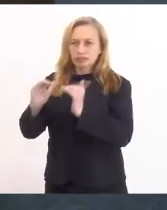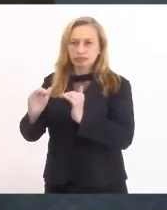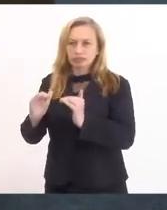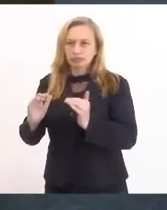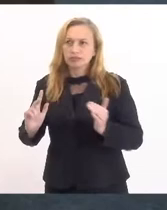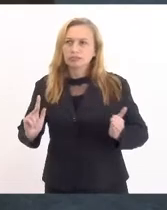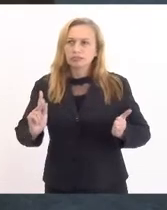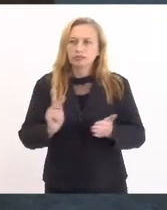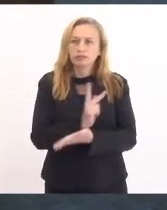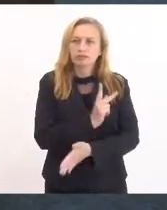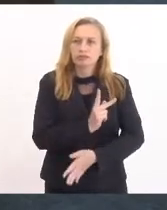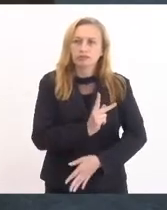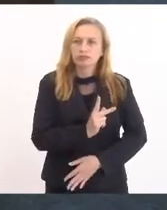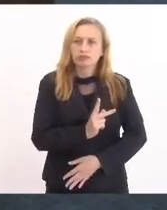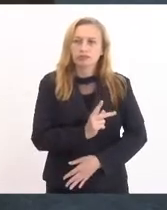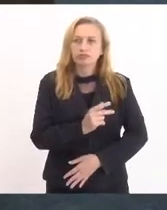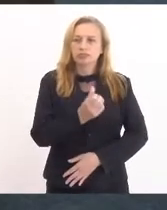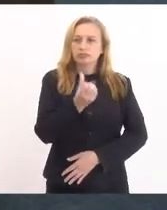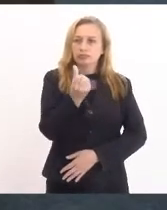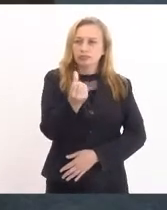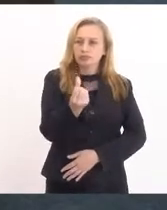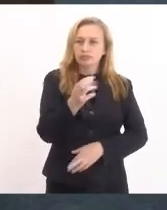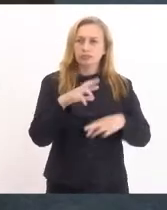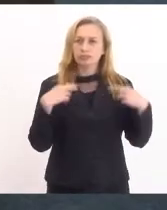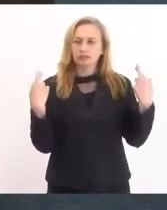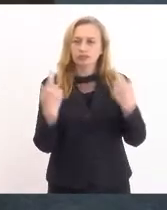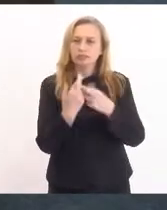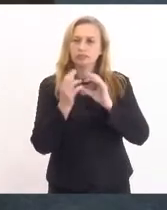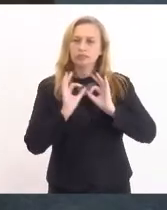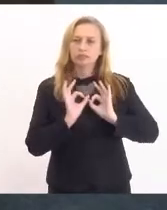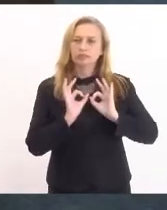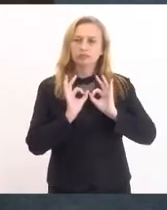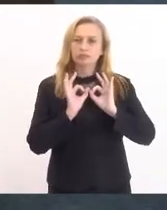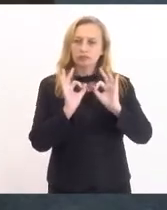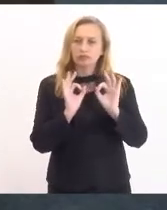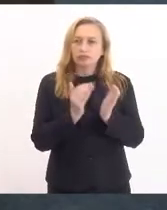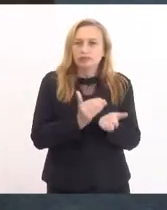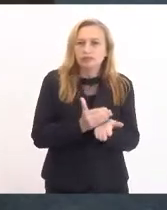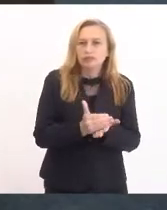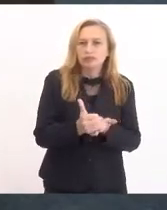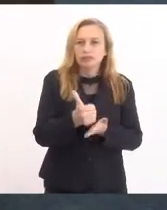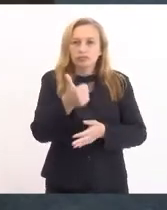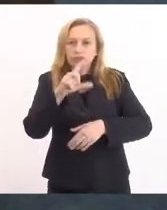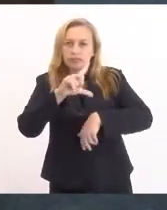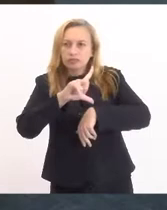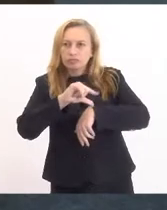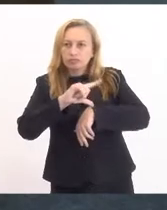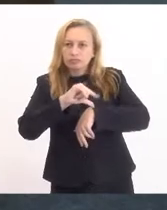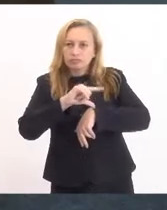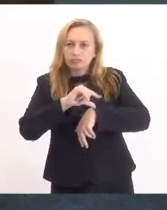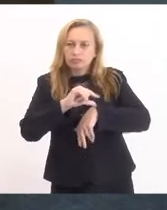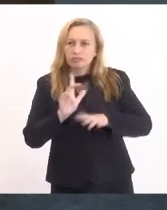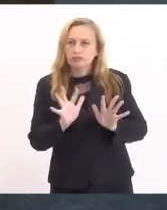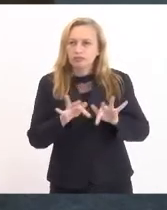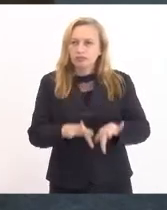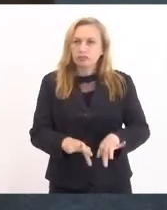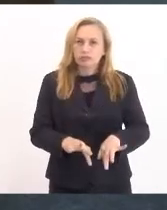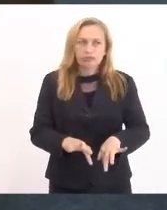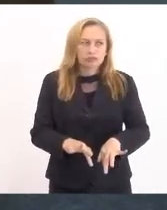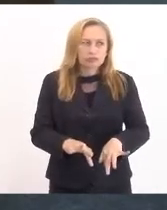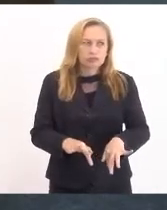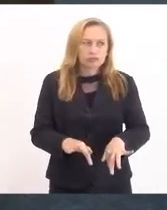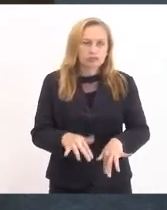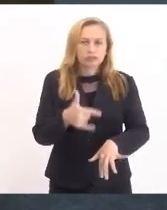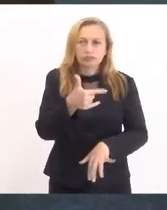o ocorrido na sexta sessão ordinária, que iniciada às 15 horas, encerrou-se